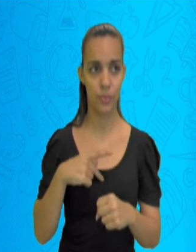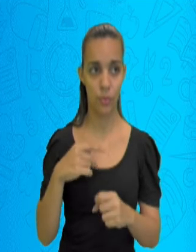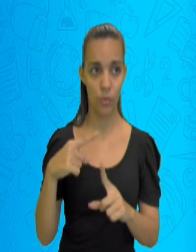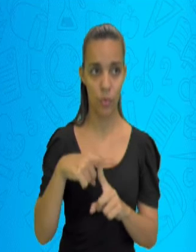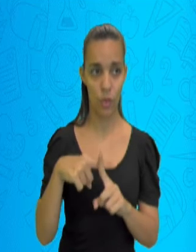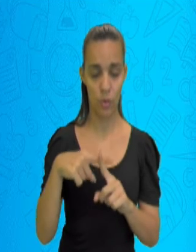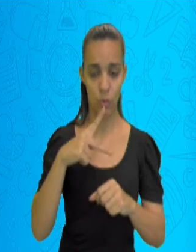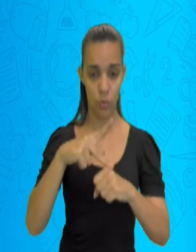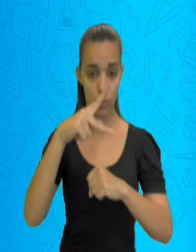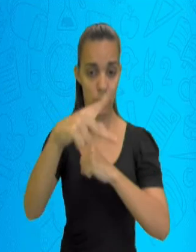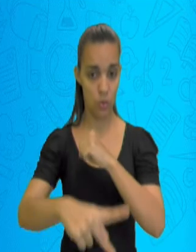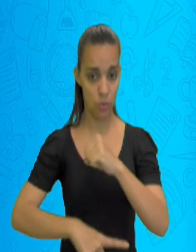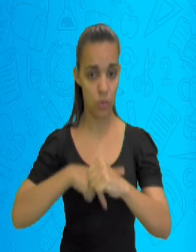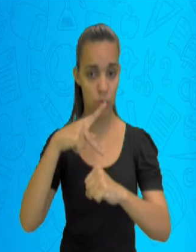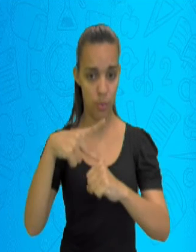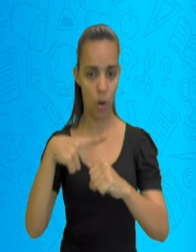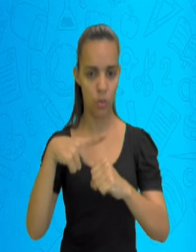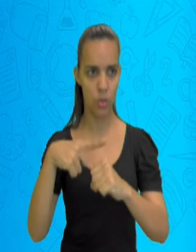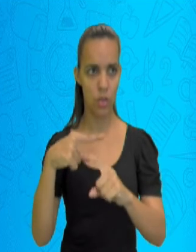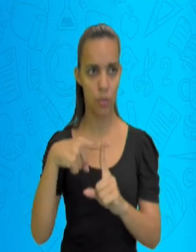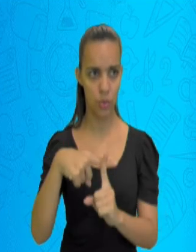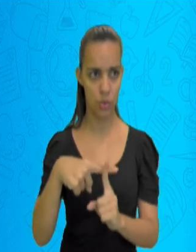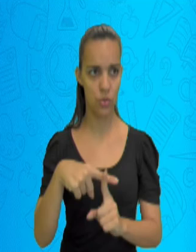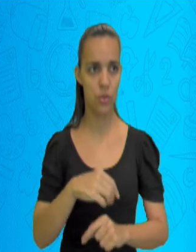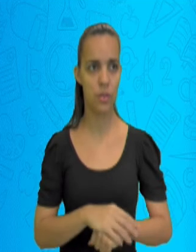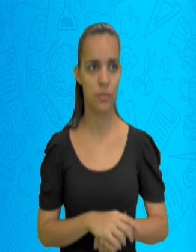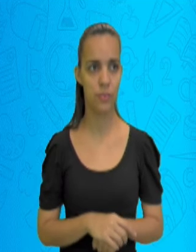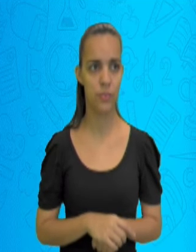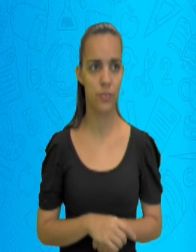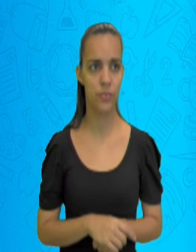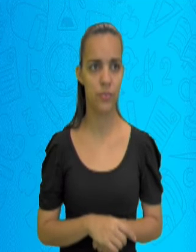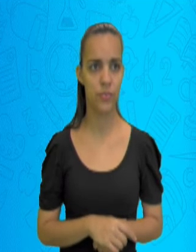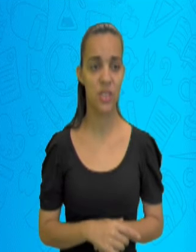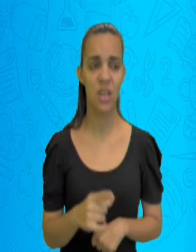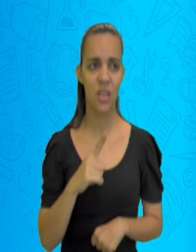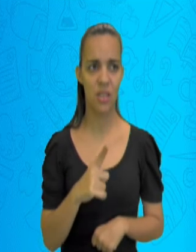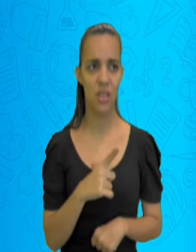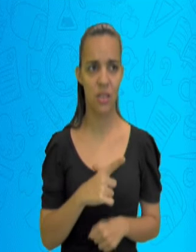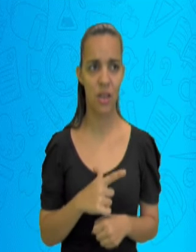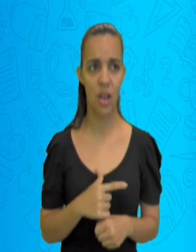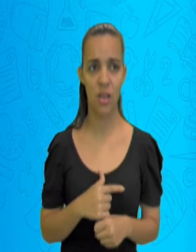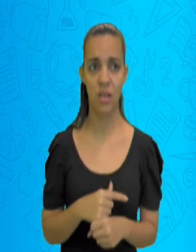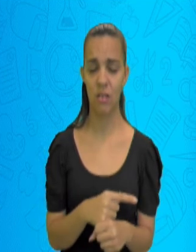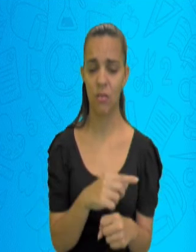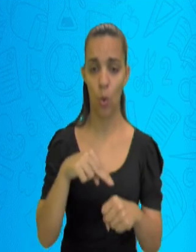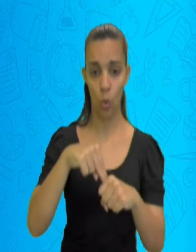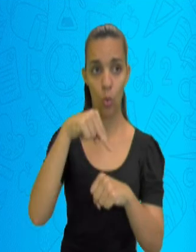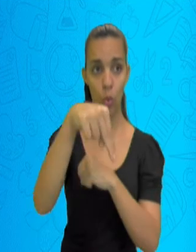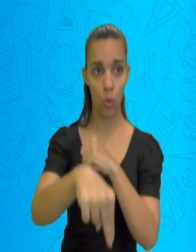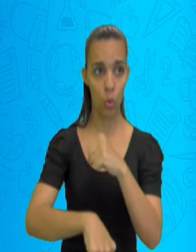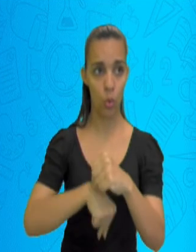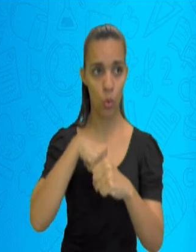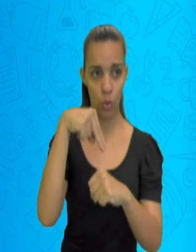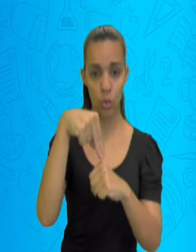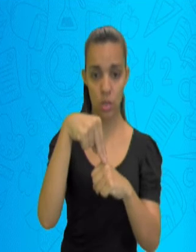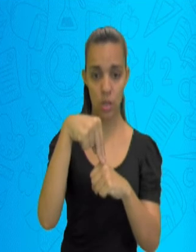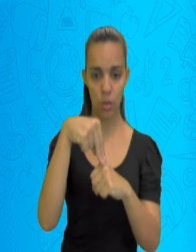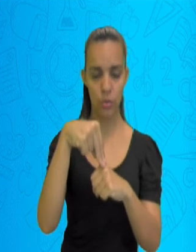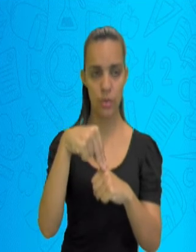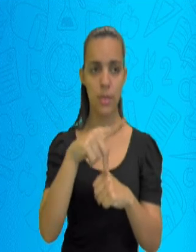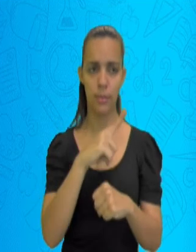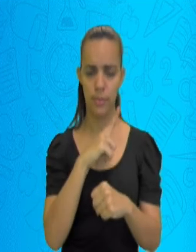os prótons, e as partículas desprovidas de carga elétrica, que são os